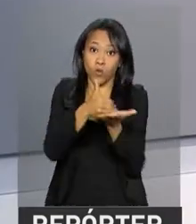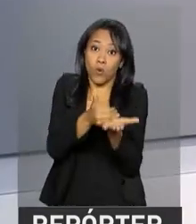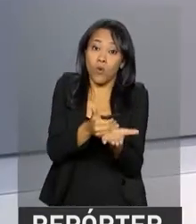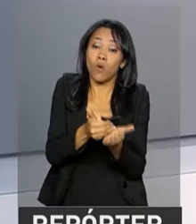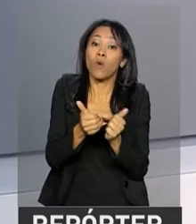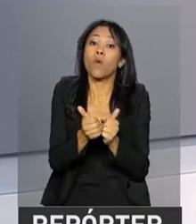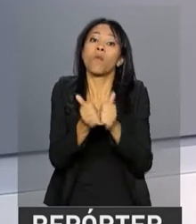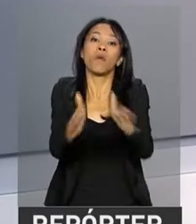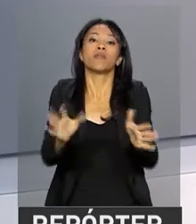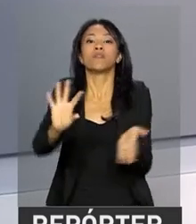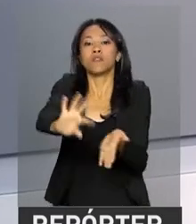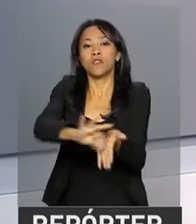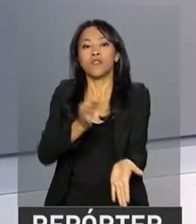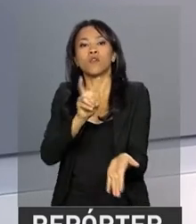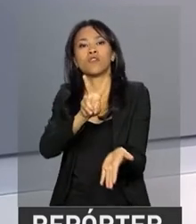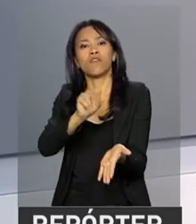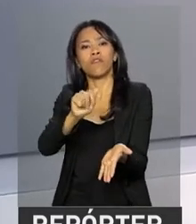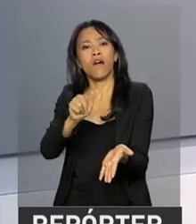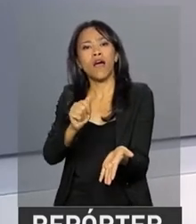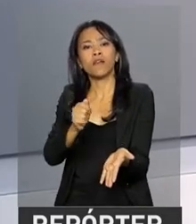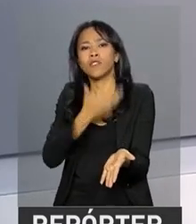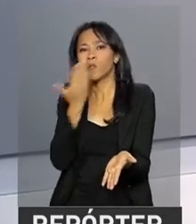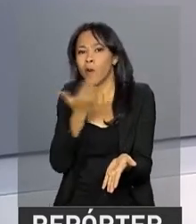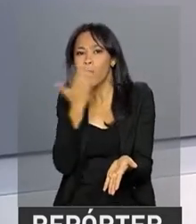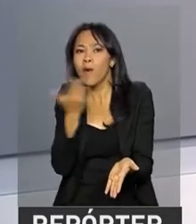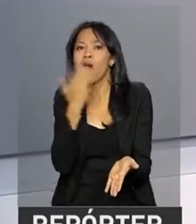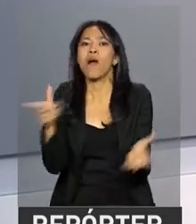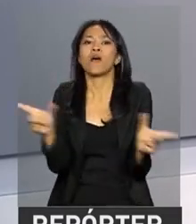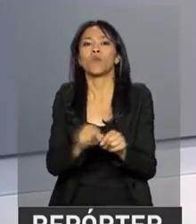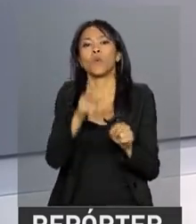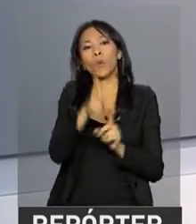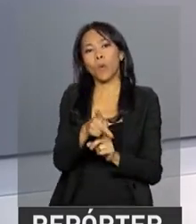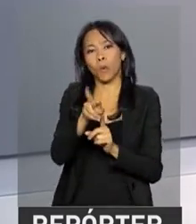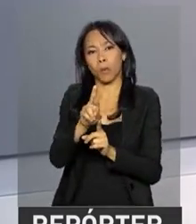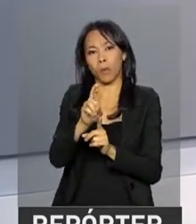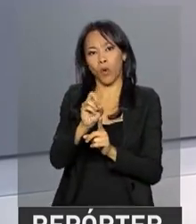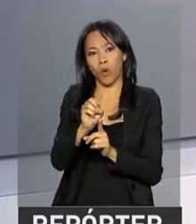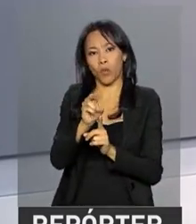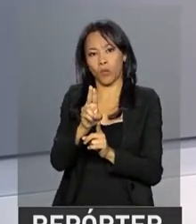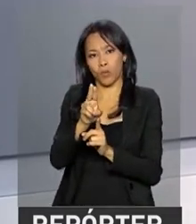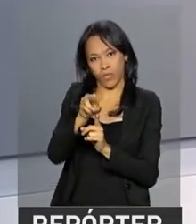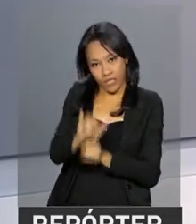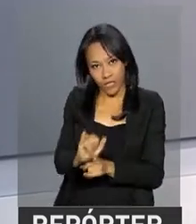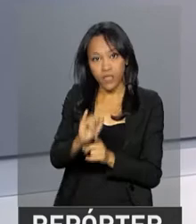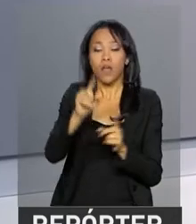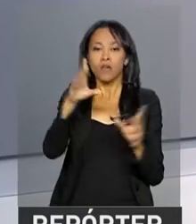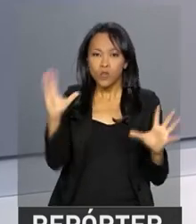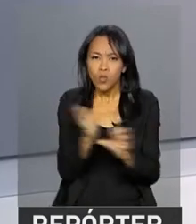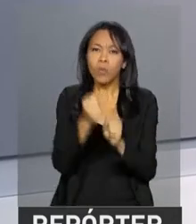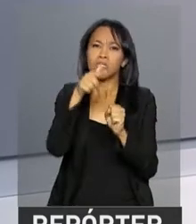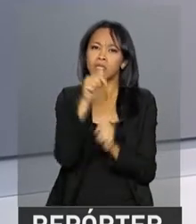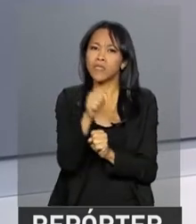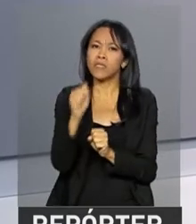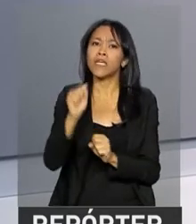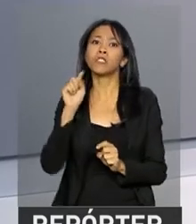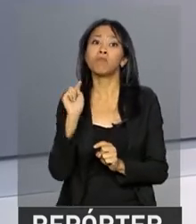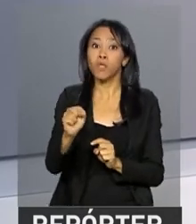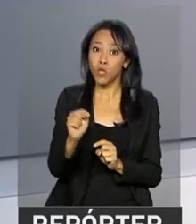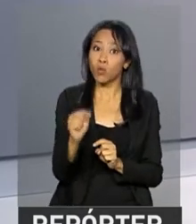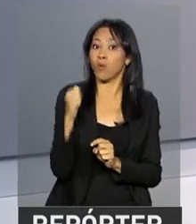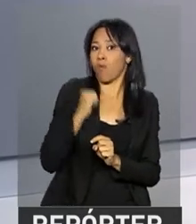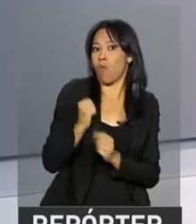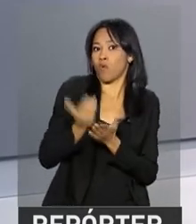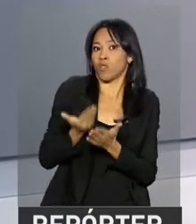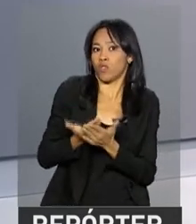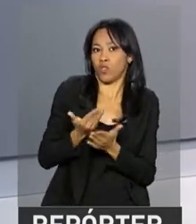para as vagas remanescentes do programa universidade para todos são 77 mil bolsas remanescentes e